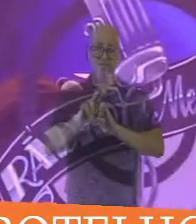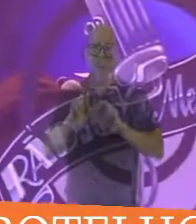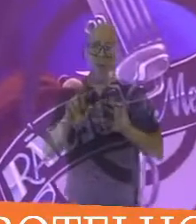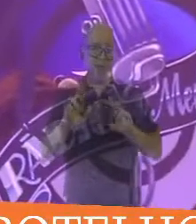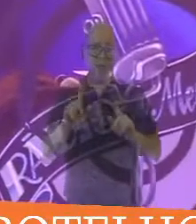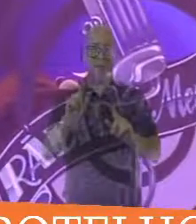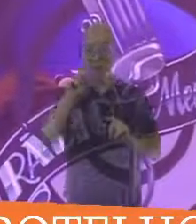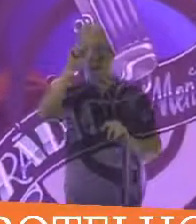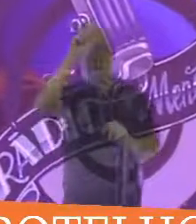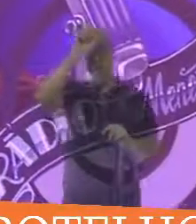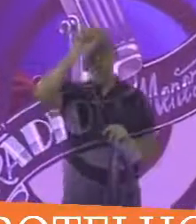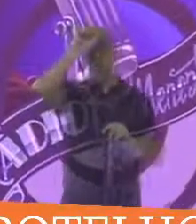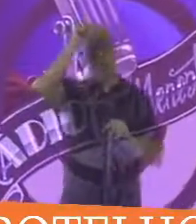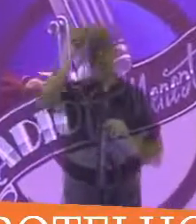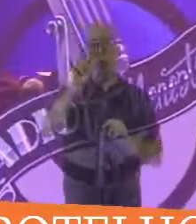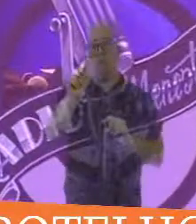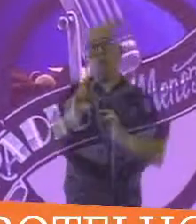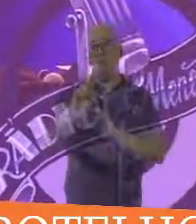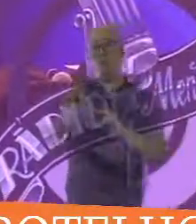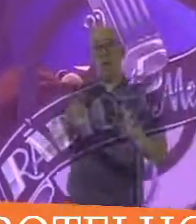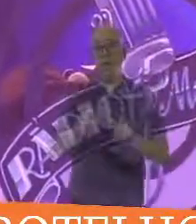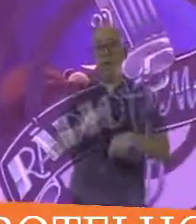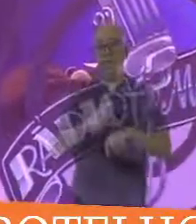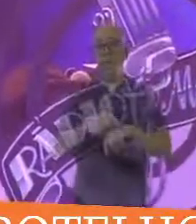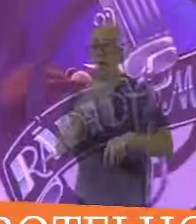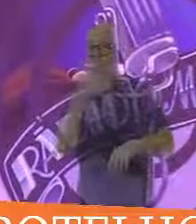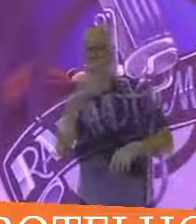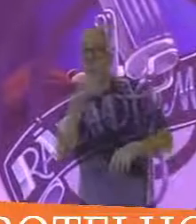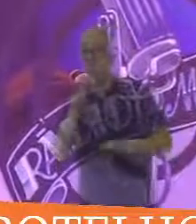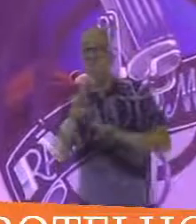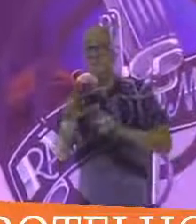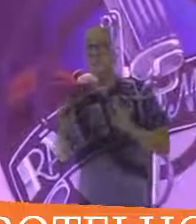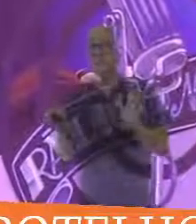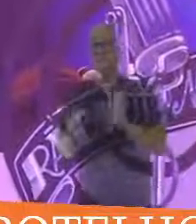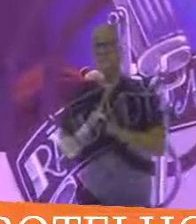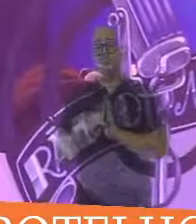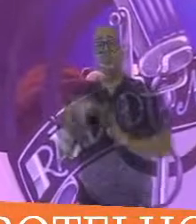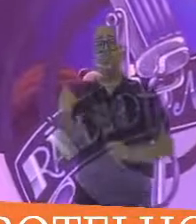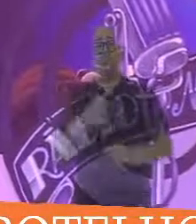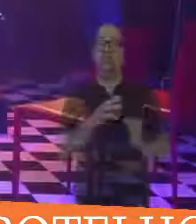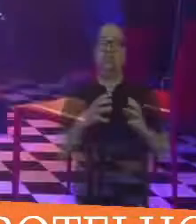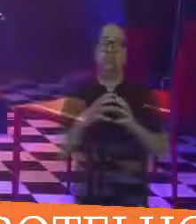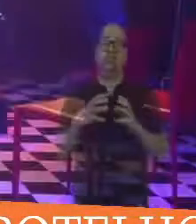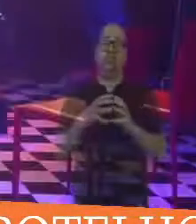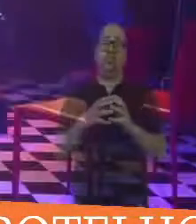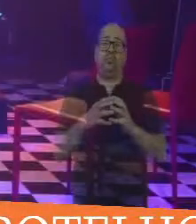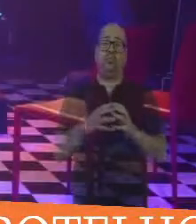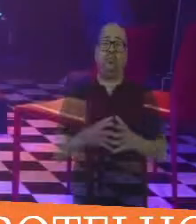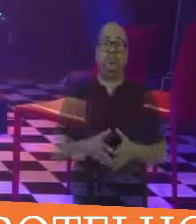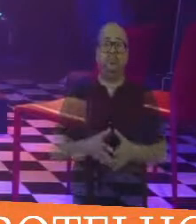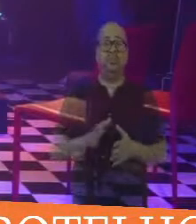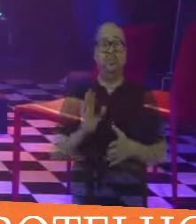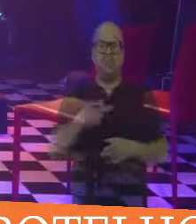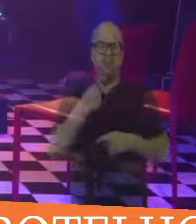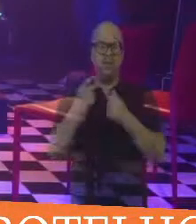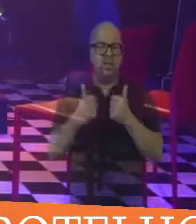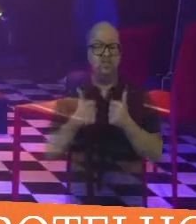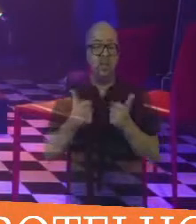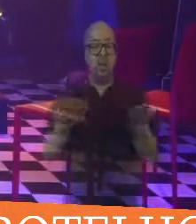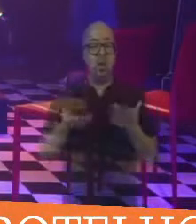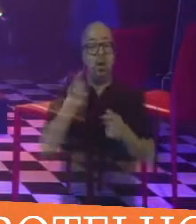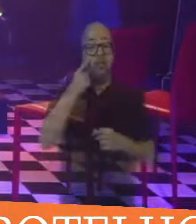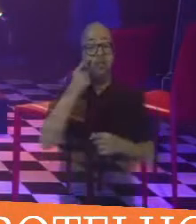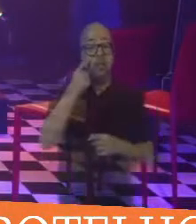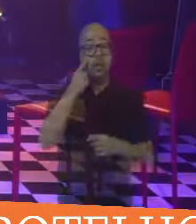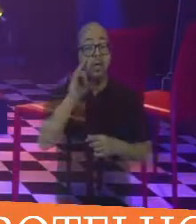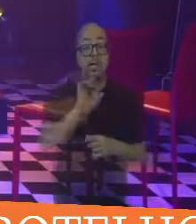pouco e, por vezes, construir uma sonoridade bastante nossa, bastante especial, né? Acho que eu já falei muito, eu vou pedir que os